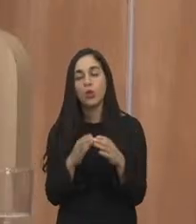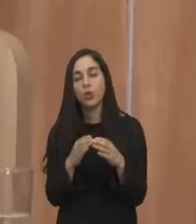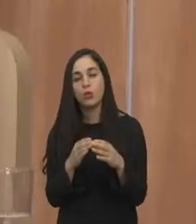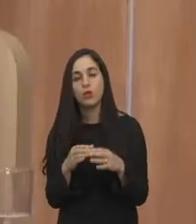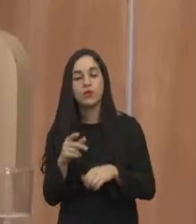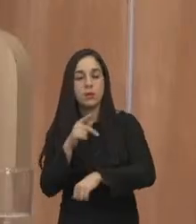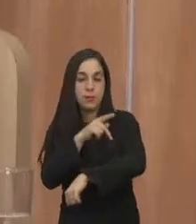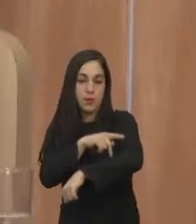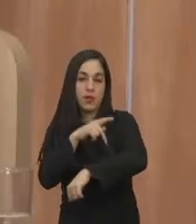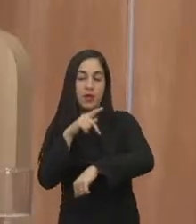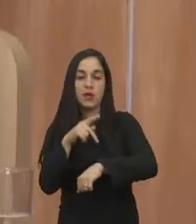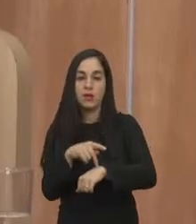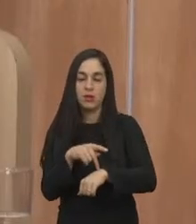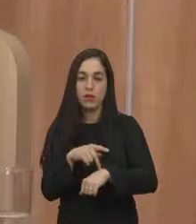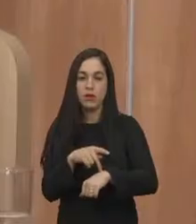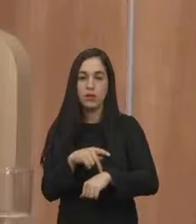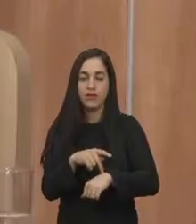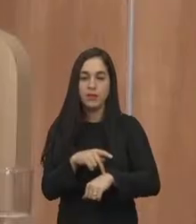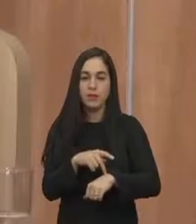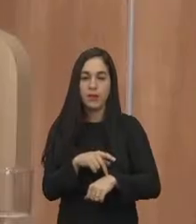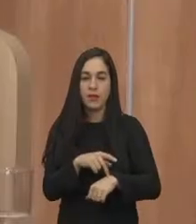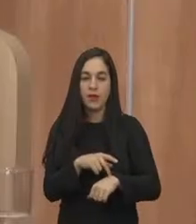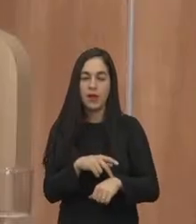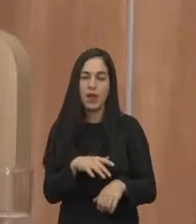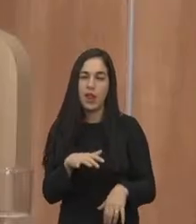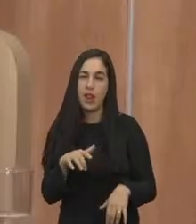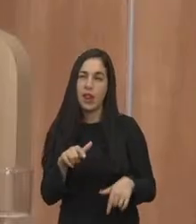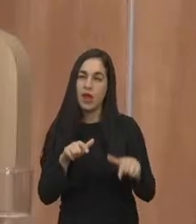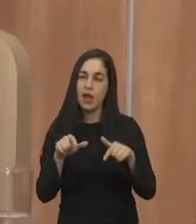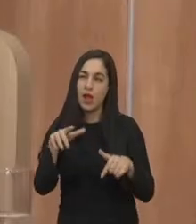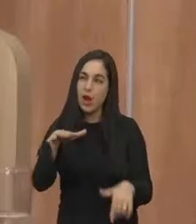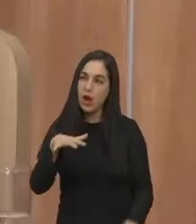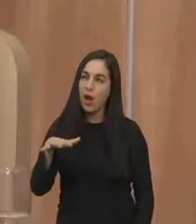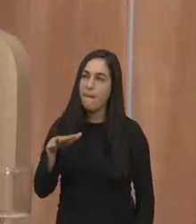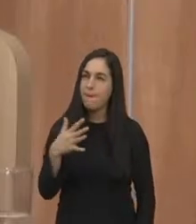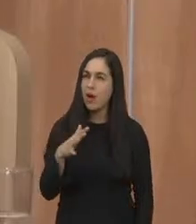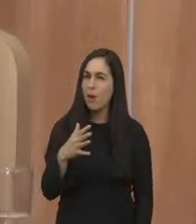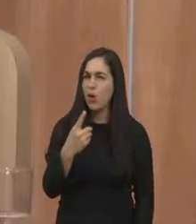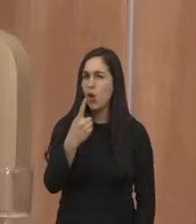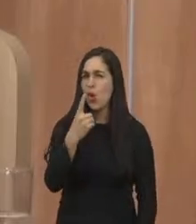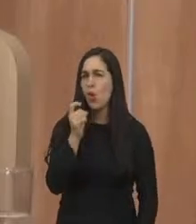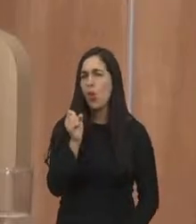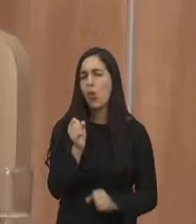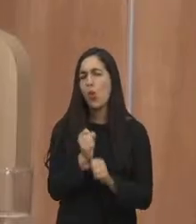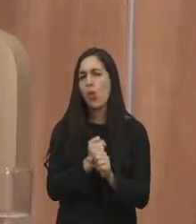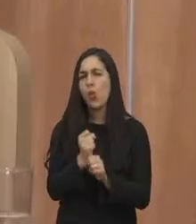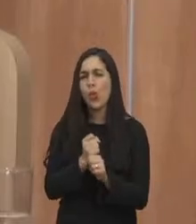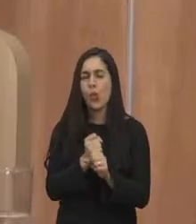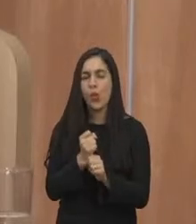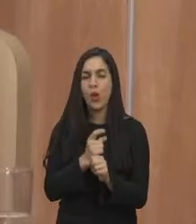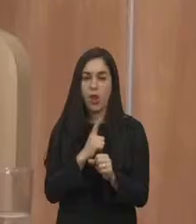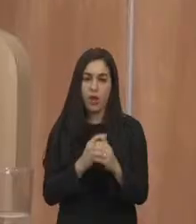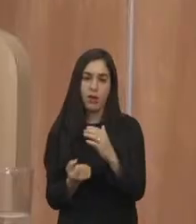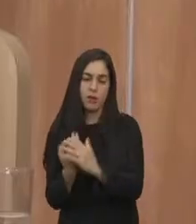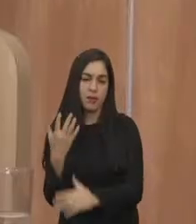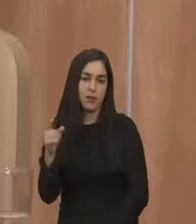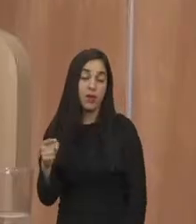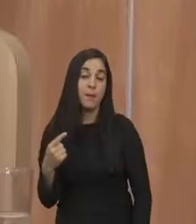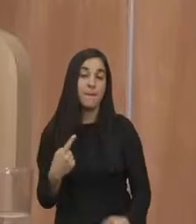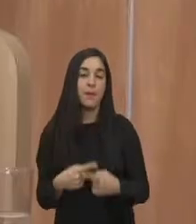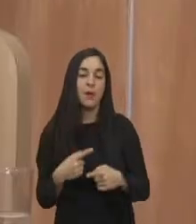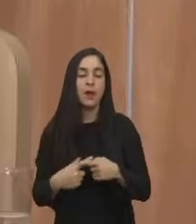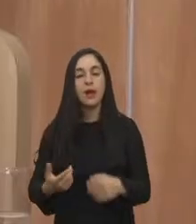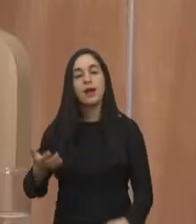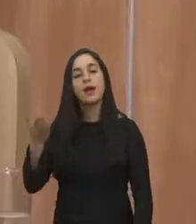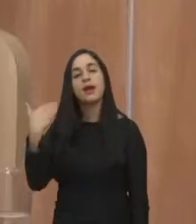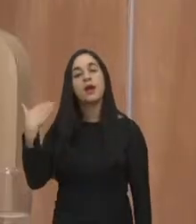pedagogos se fixou no campus faz 1 ano. Antes a gente vinha de um